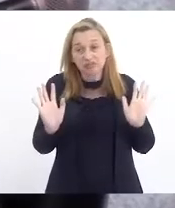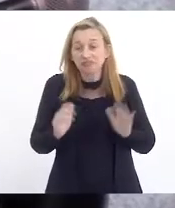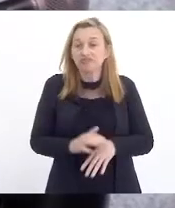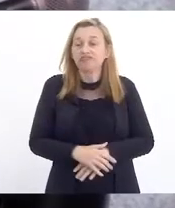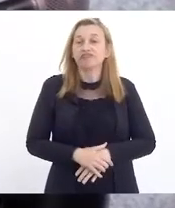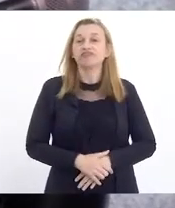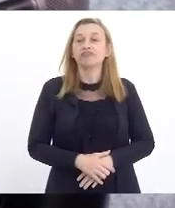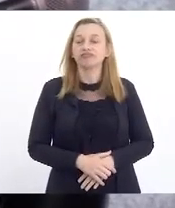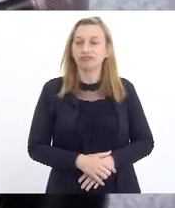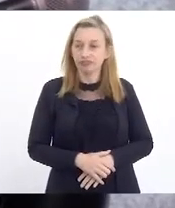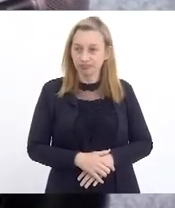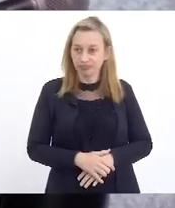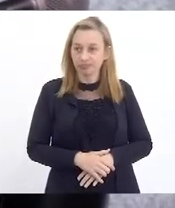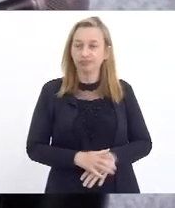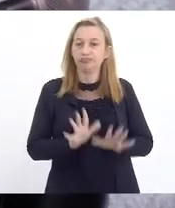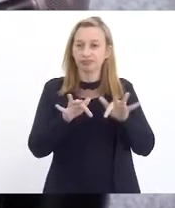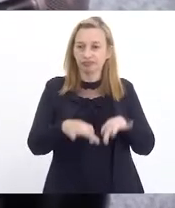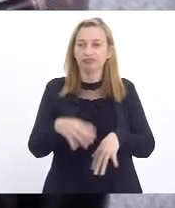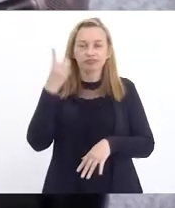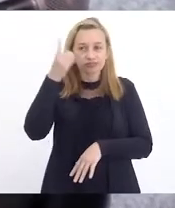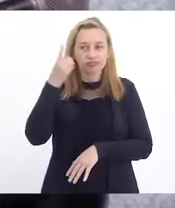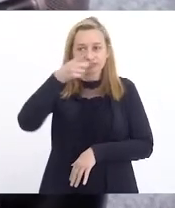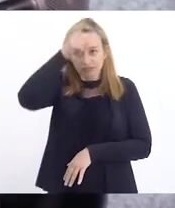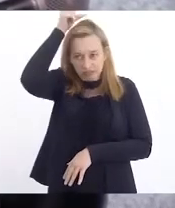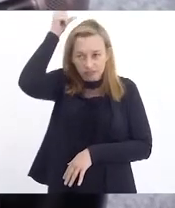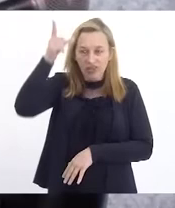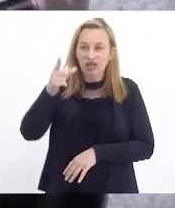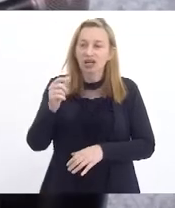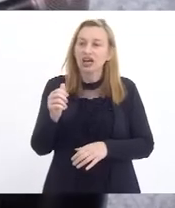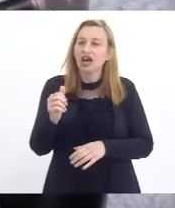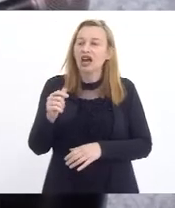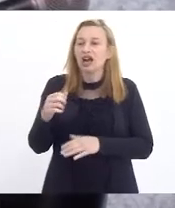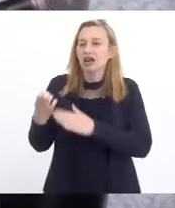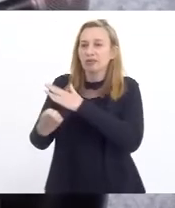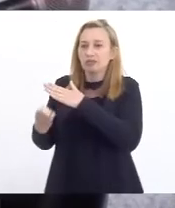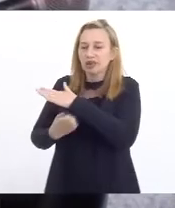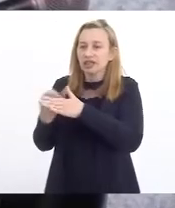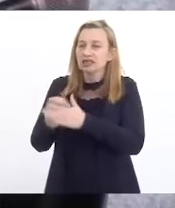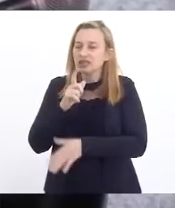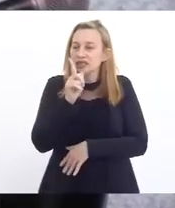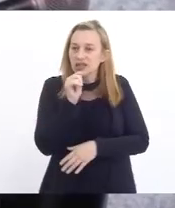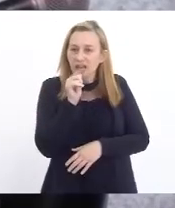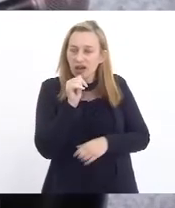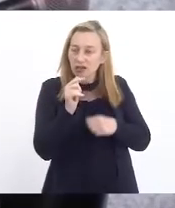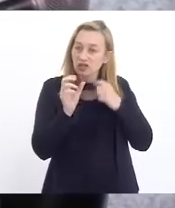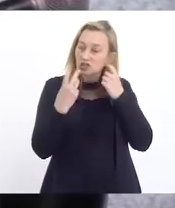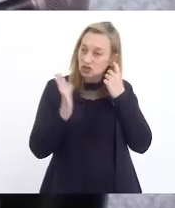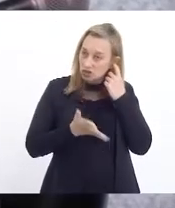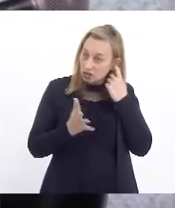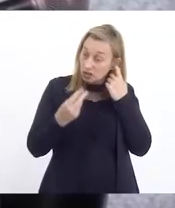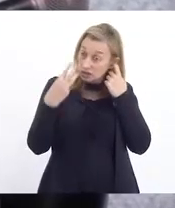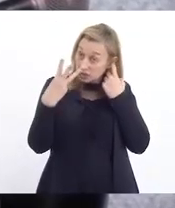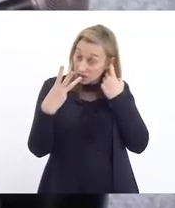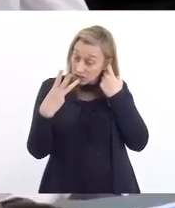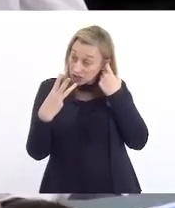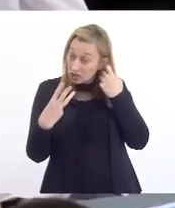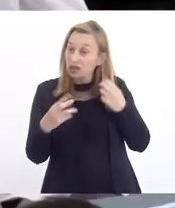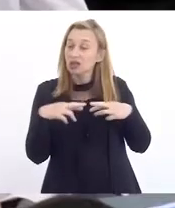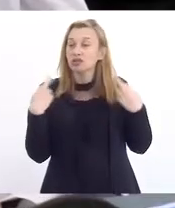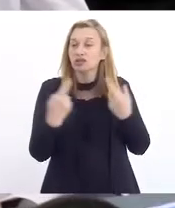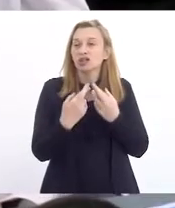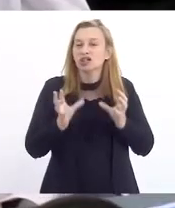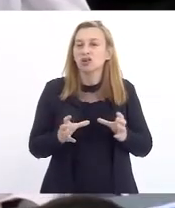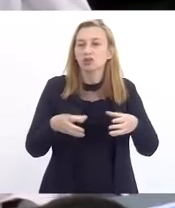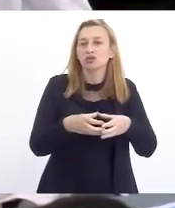qual é. E aí, encerrando, deputado Luiz Paulo, a questão da Agência Nacional de Águas. Nós já tivemos 3 reuniões para saber se aquela resolução conjunta